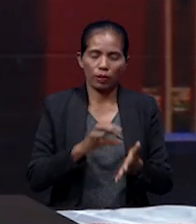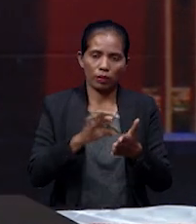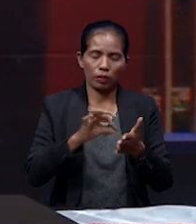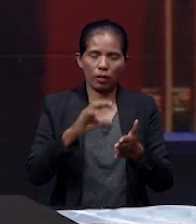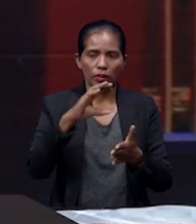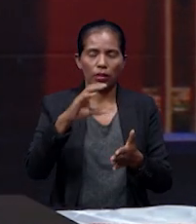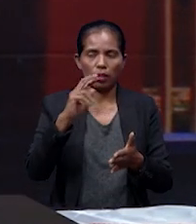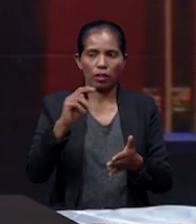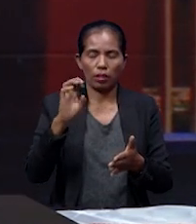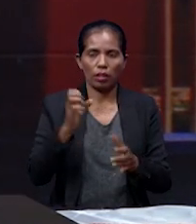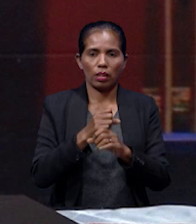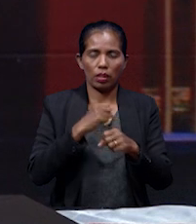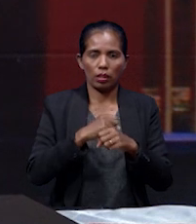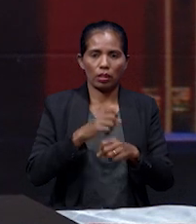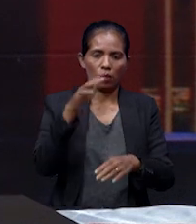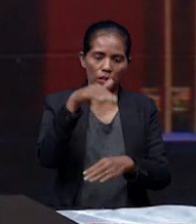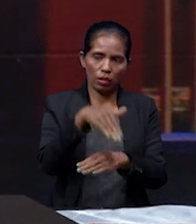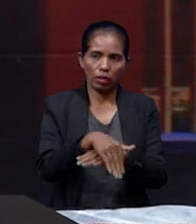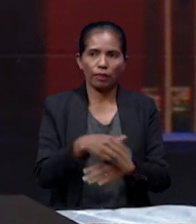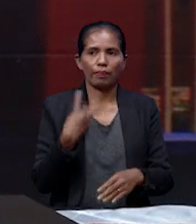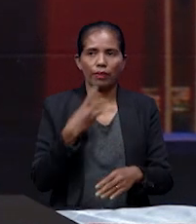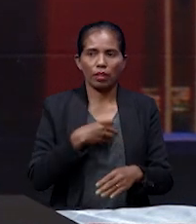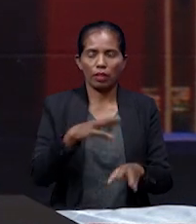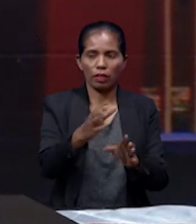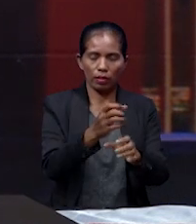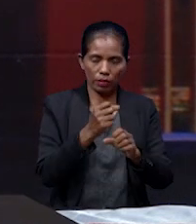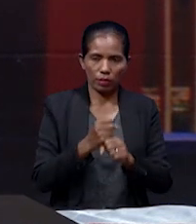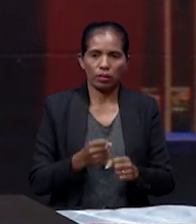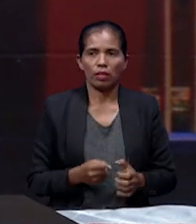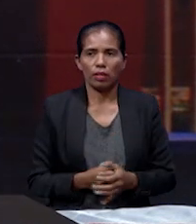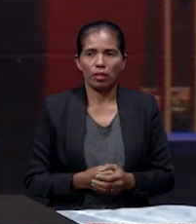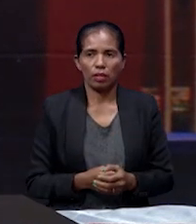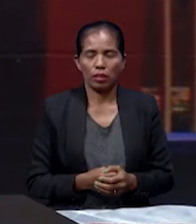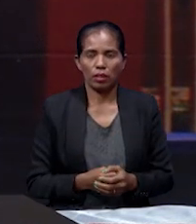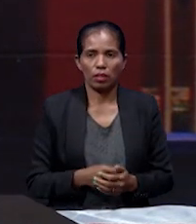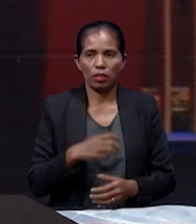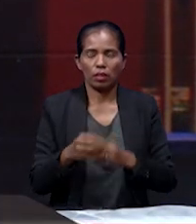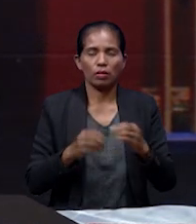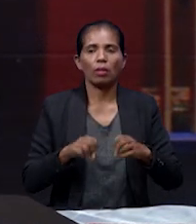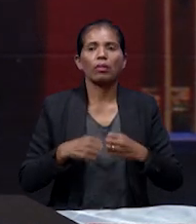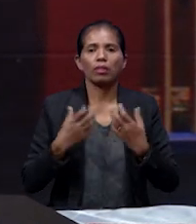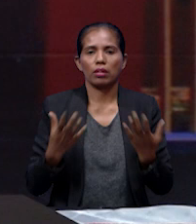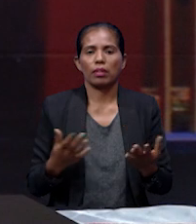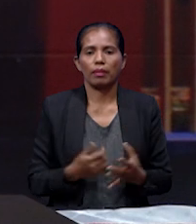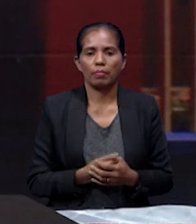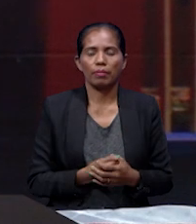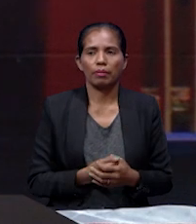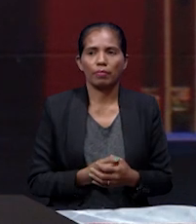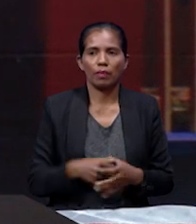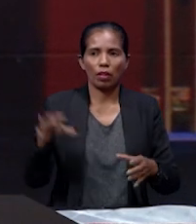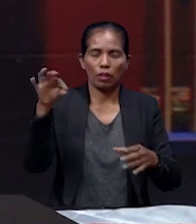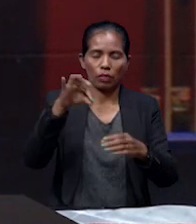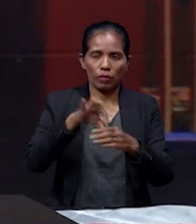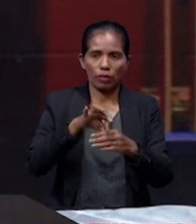Tocala voto e te verifica duni. E princípio ida que tua insa, voto ser